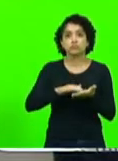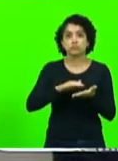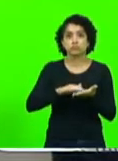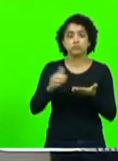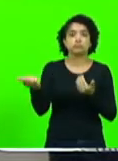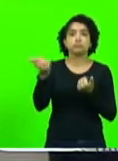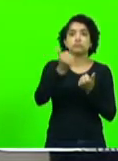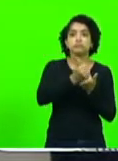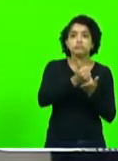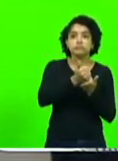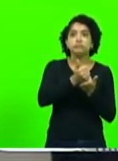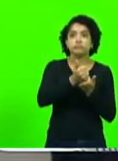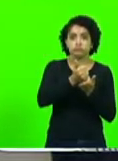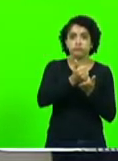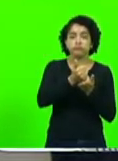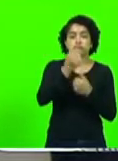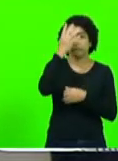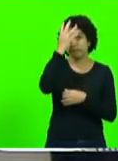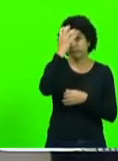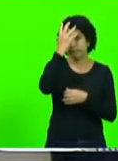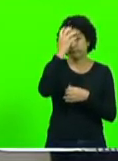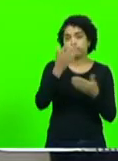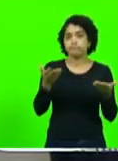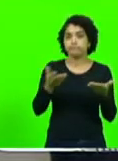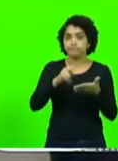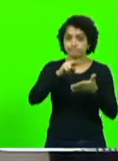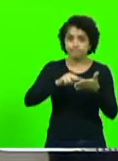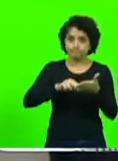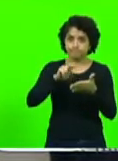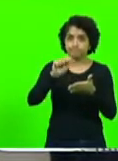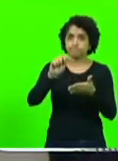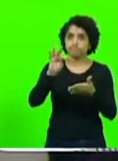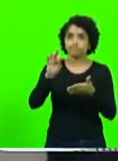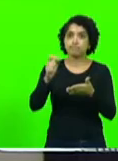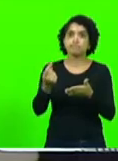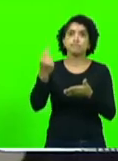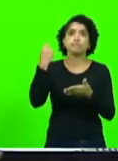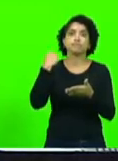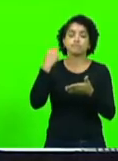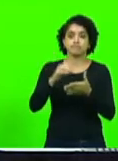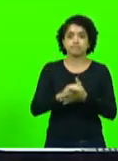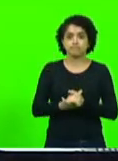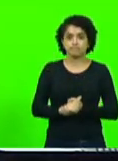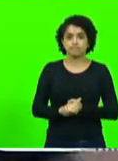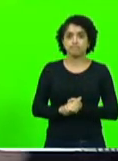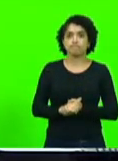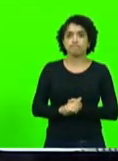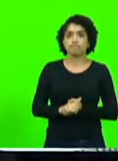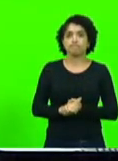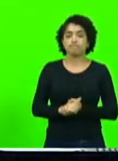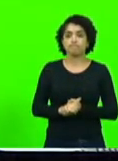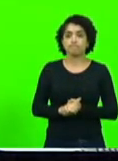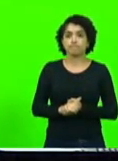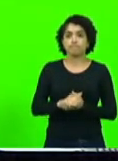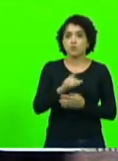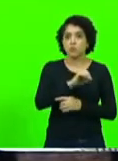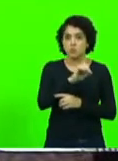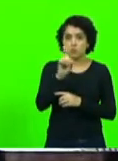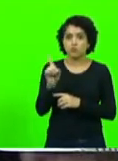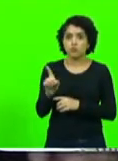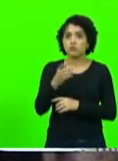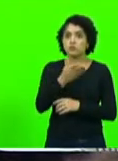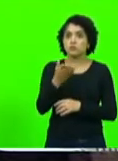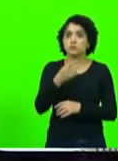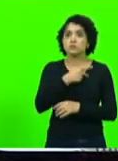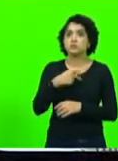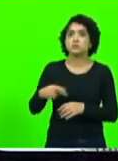hoc, Ismael dos Santos, para proceder à leitura da ata da última sessão. Bom dia, presidente. Bom dia, senhores